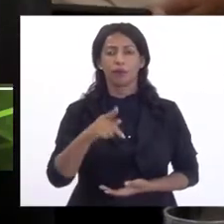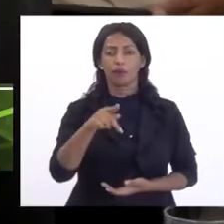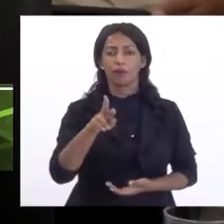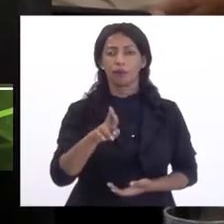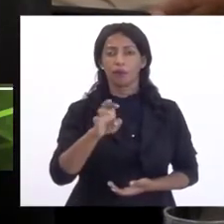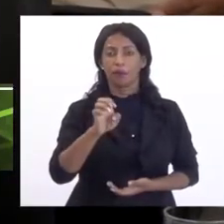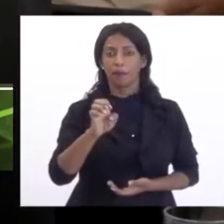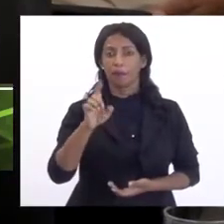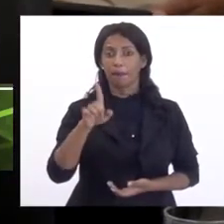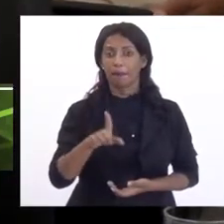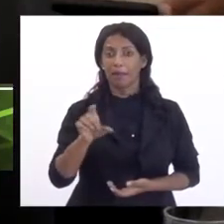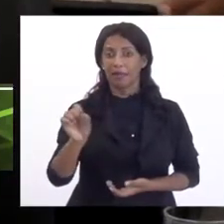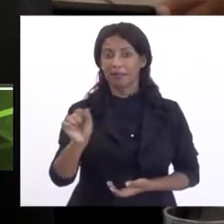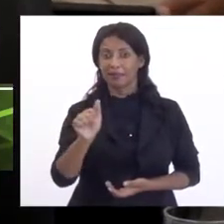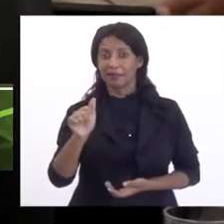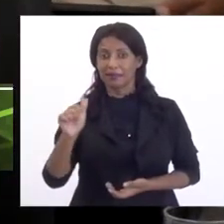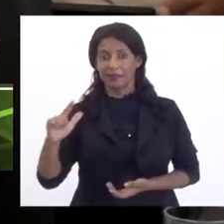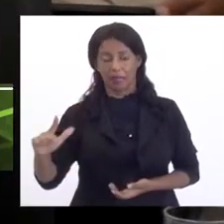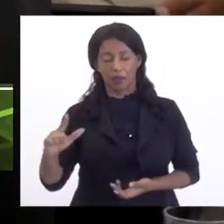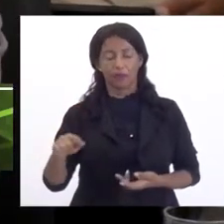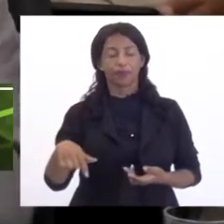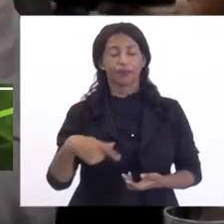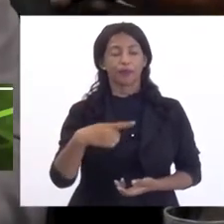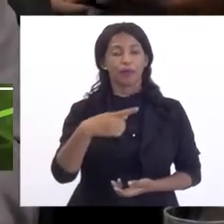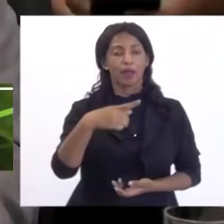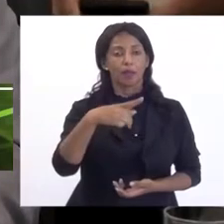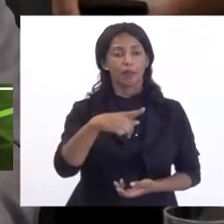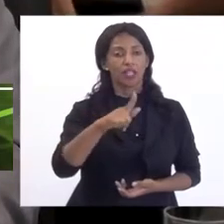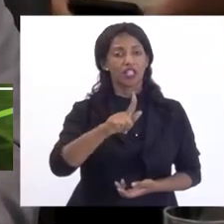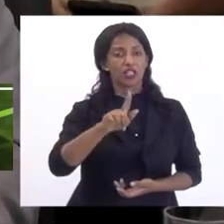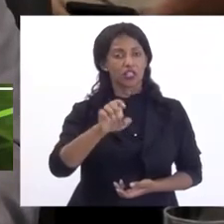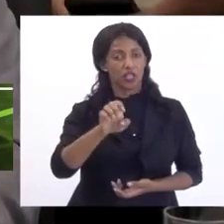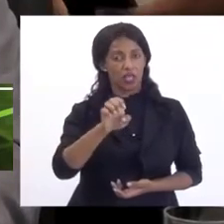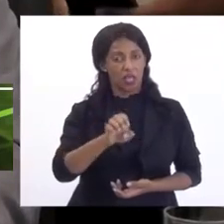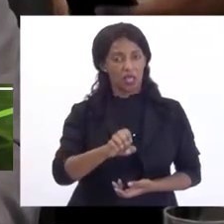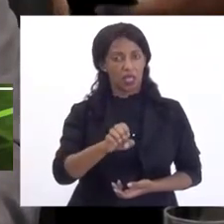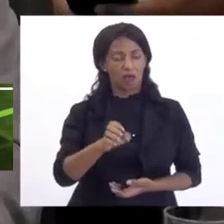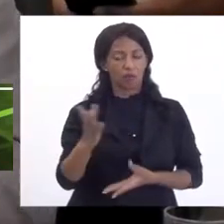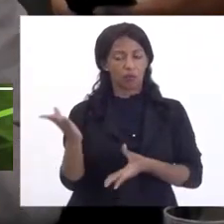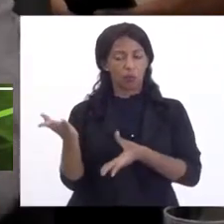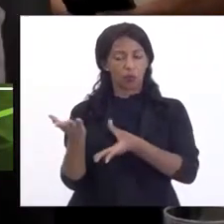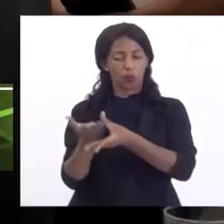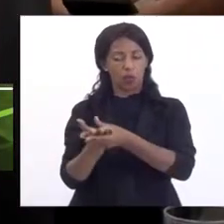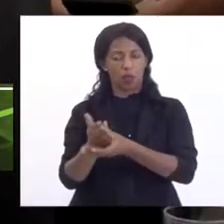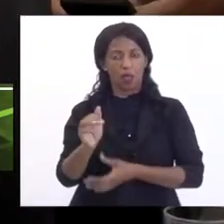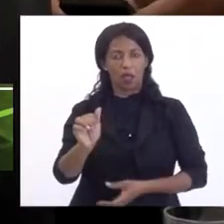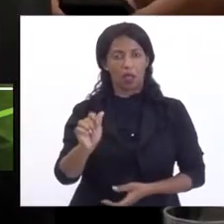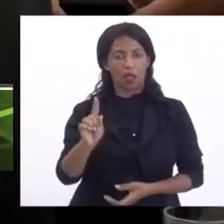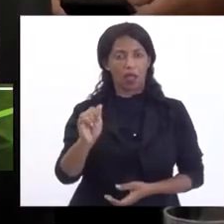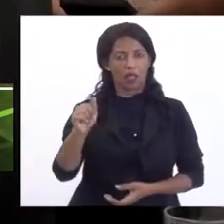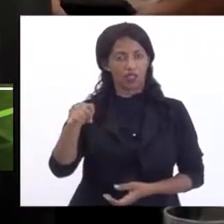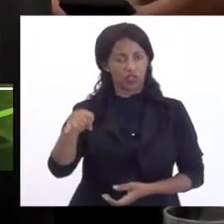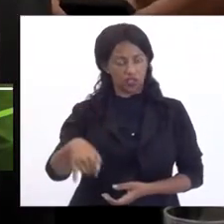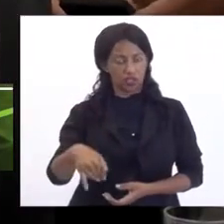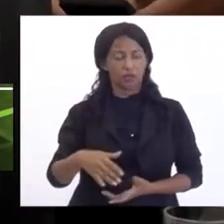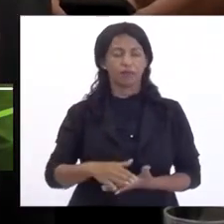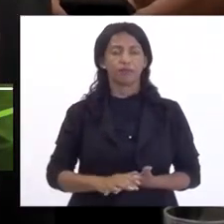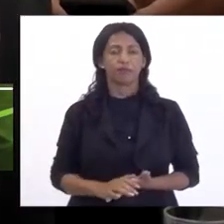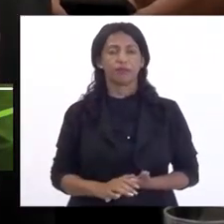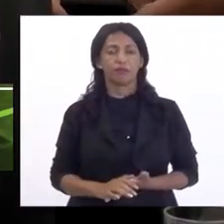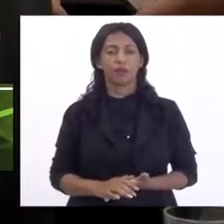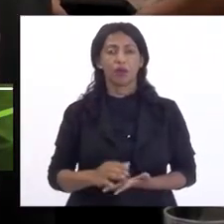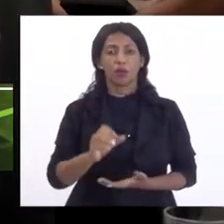pré-sal. A PGE ajuizou uma ADIM, uma ação direta de inconstitucionalidade